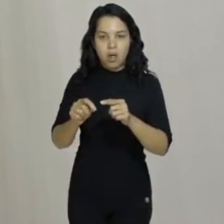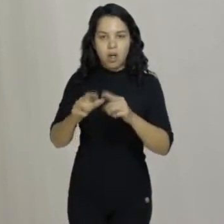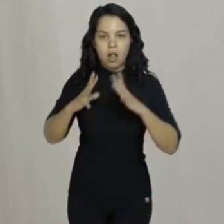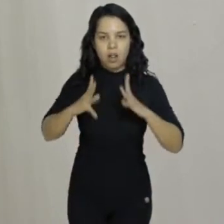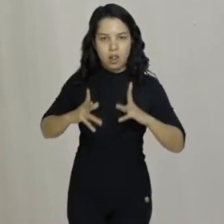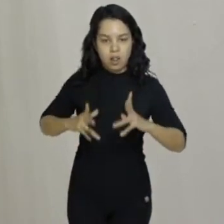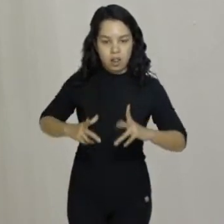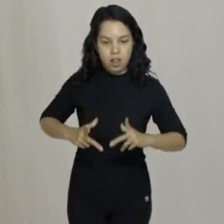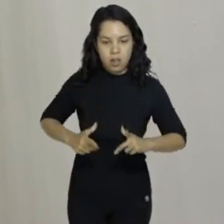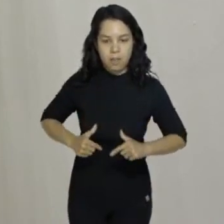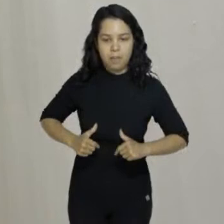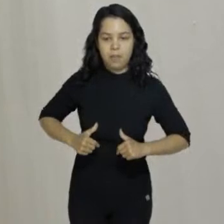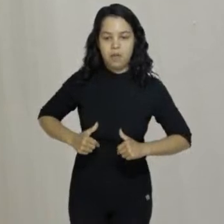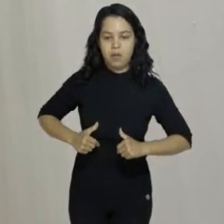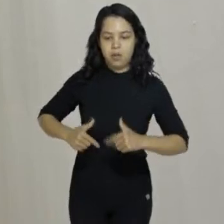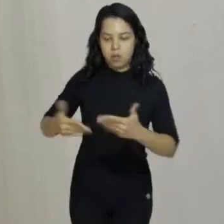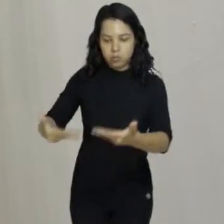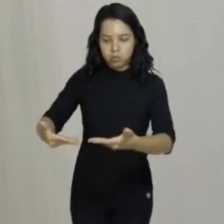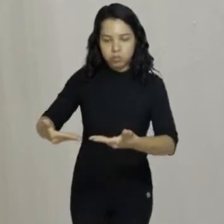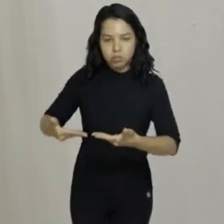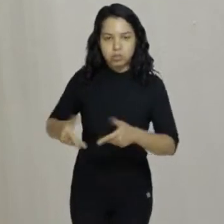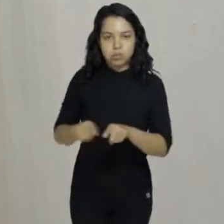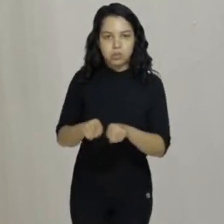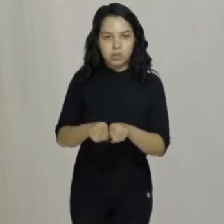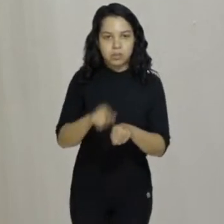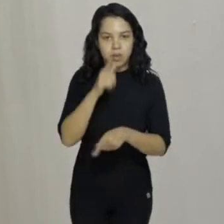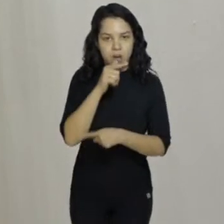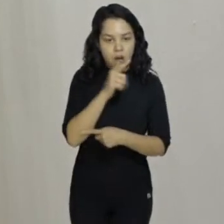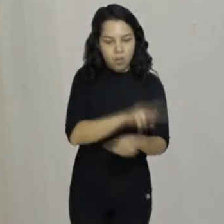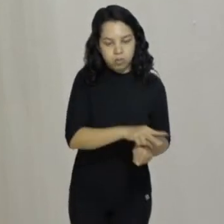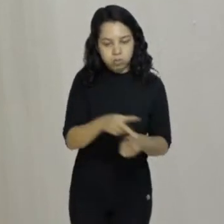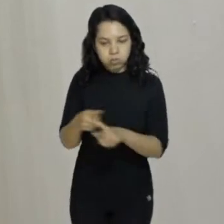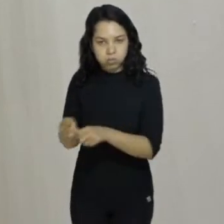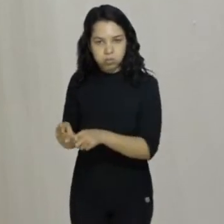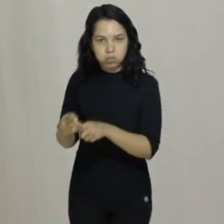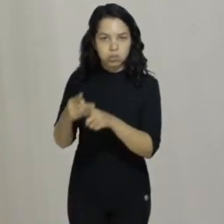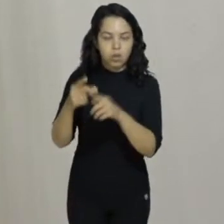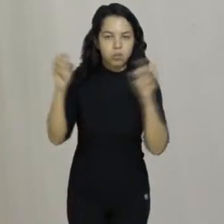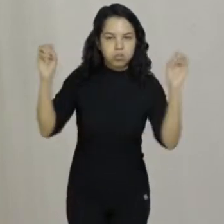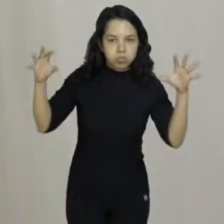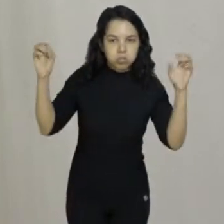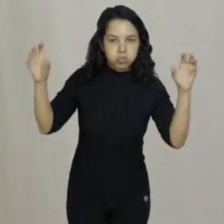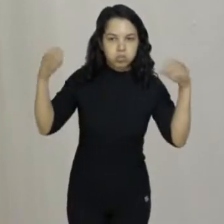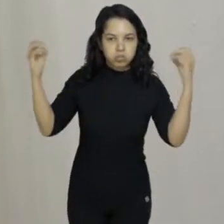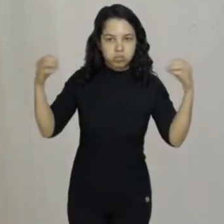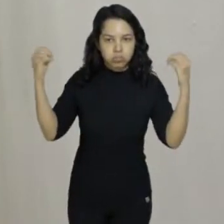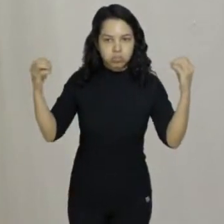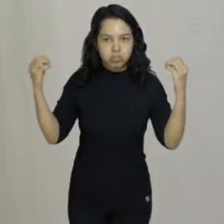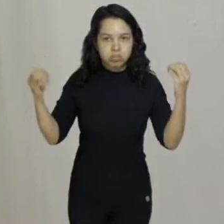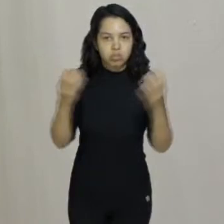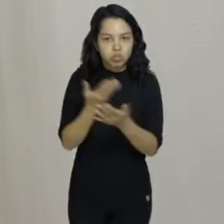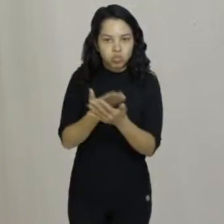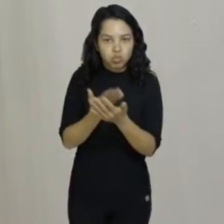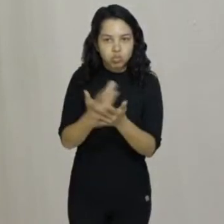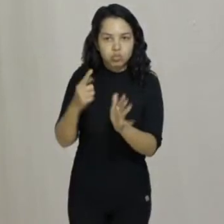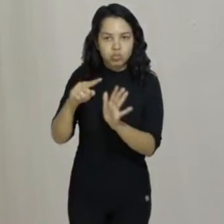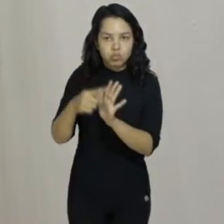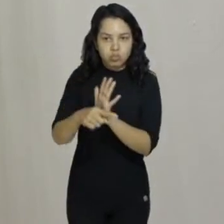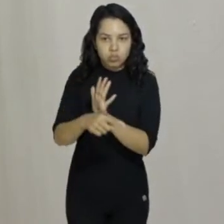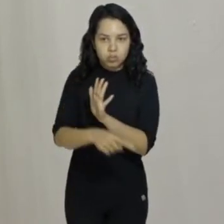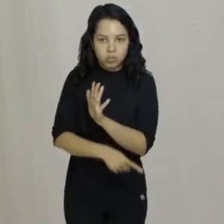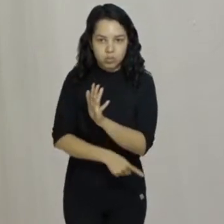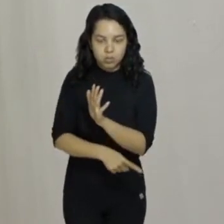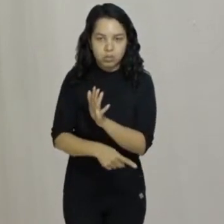transposição de curso da água sirenis alarmes enfim um estudo aprofundado feito por